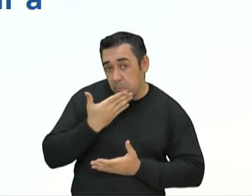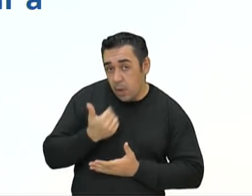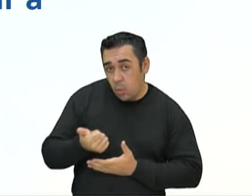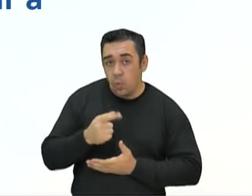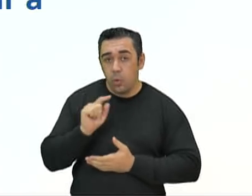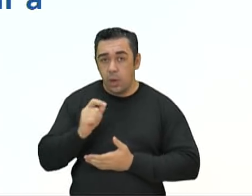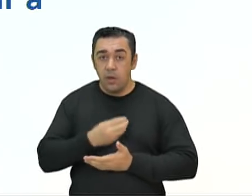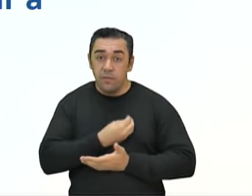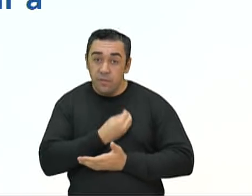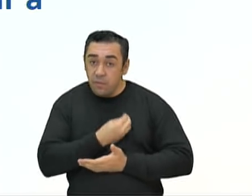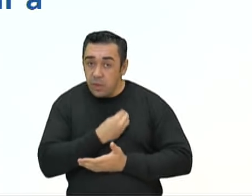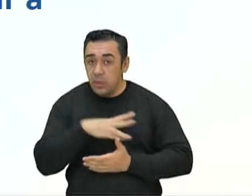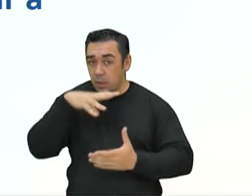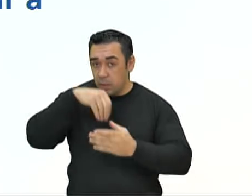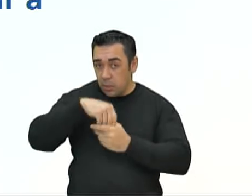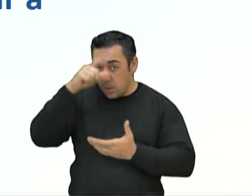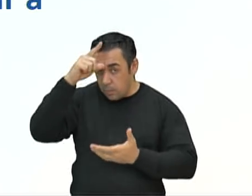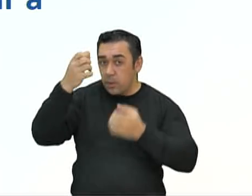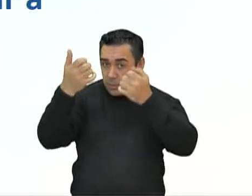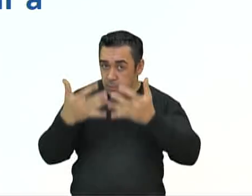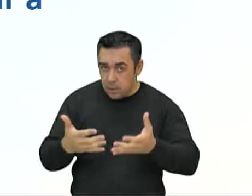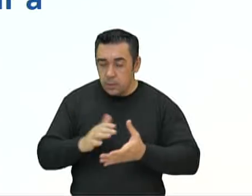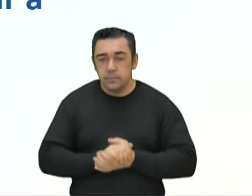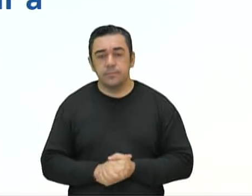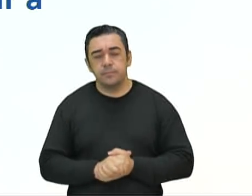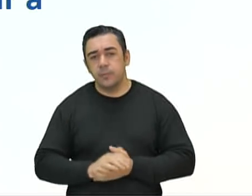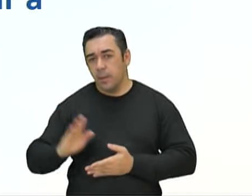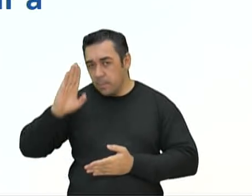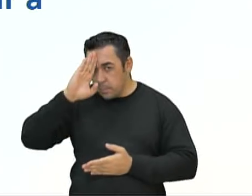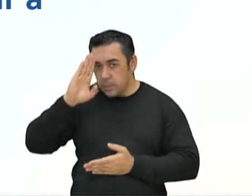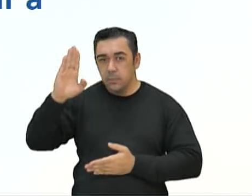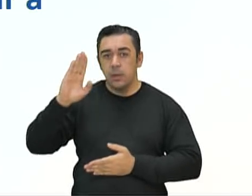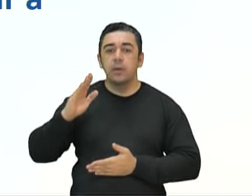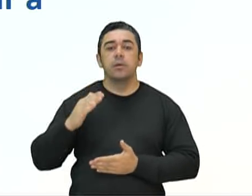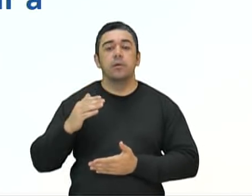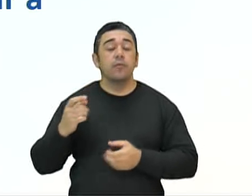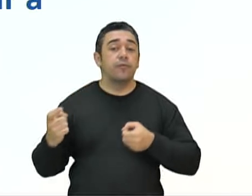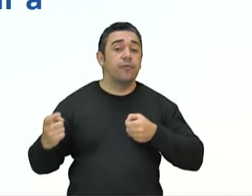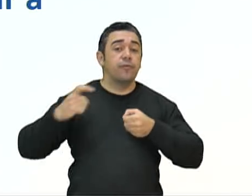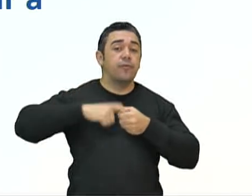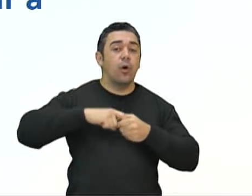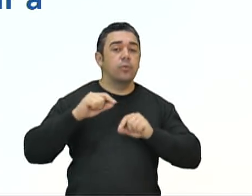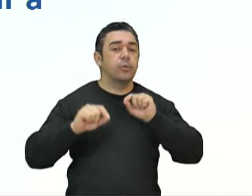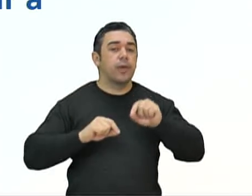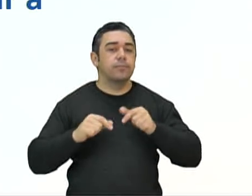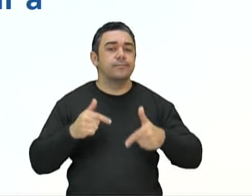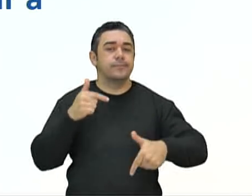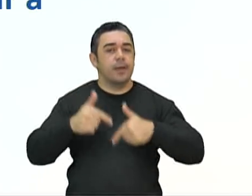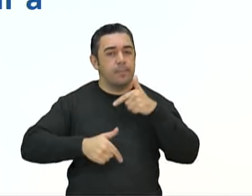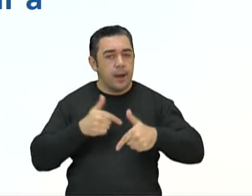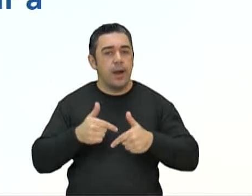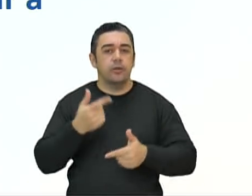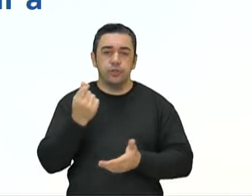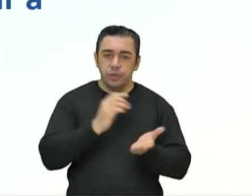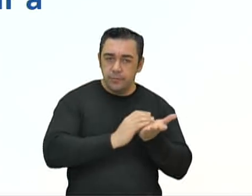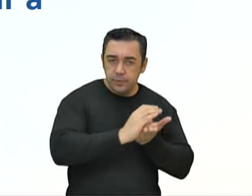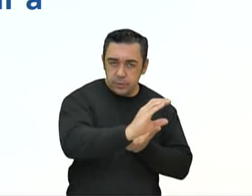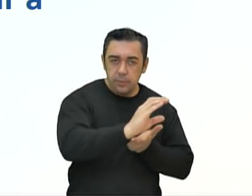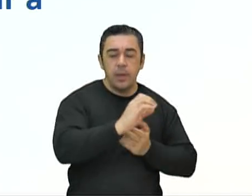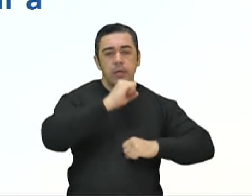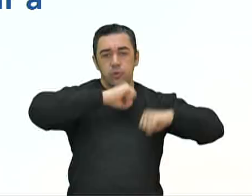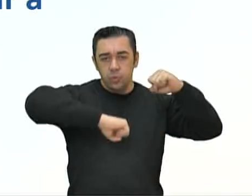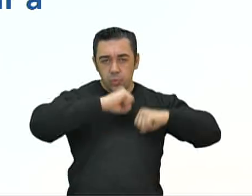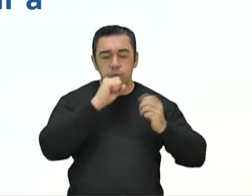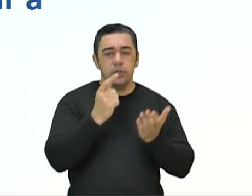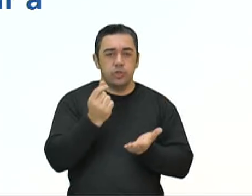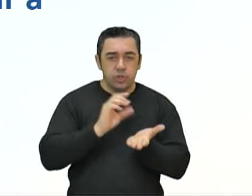condições de vida. Nós falamos disso na aula. Principalmente a partir da volta do emprego com investimentos na indústria de base e